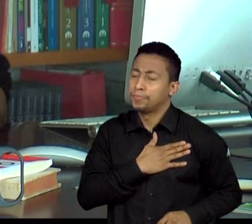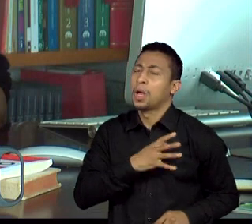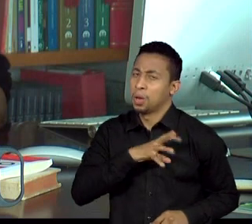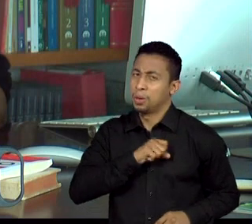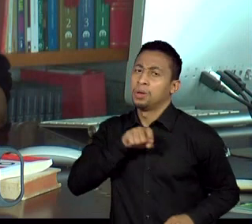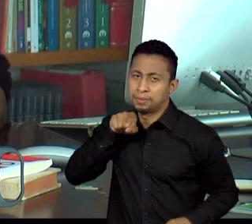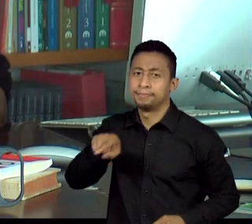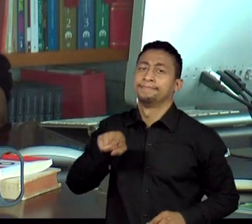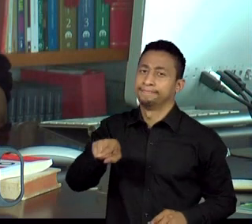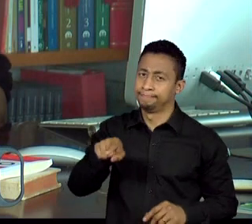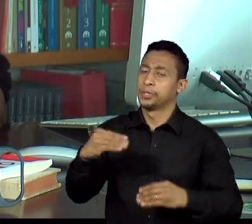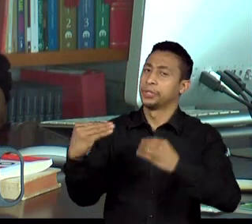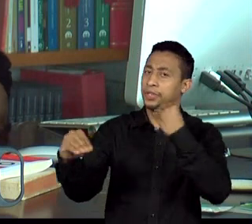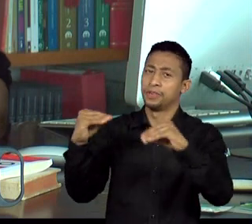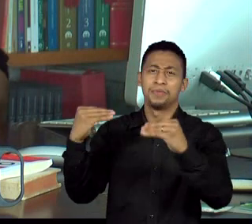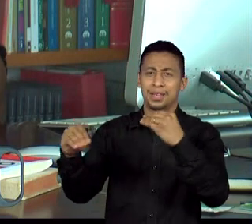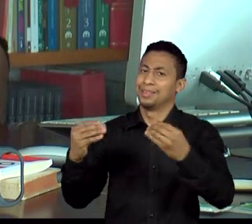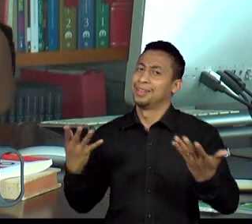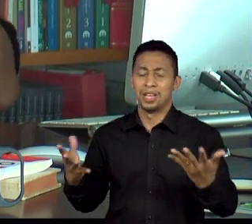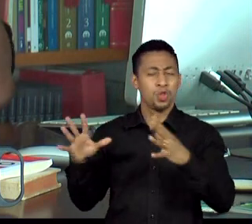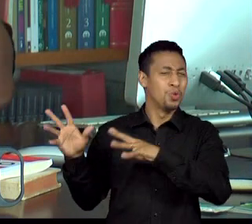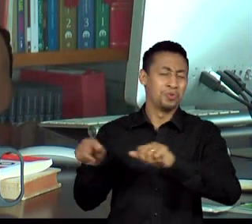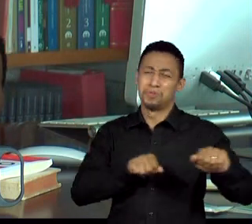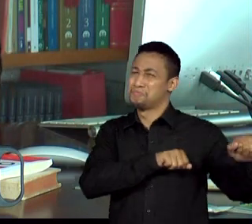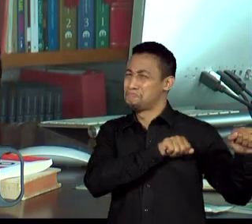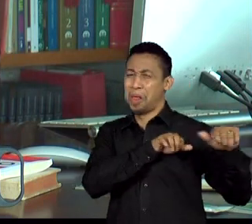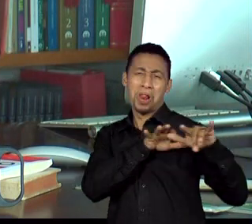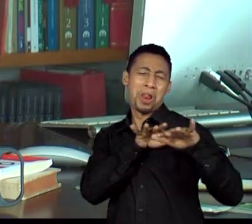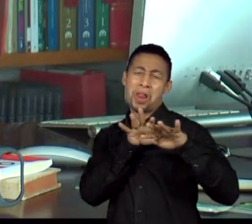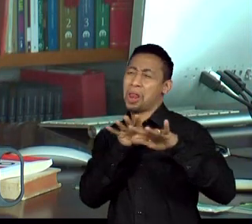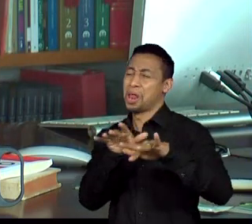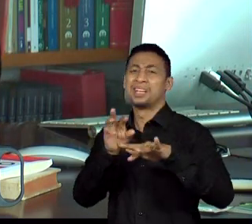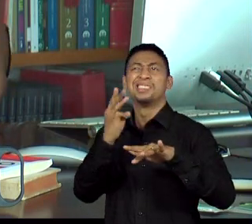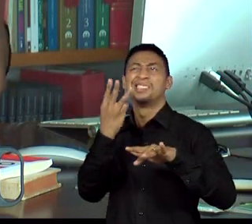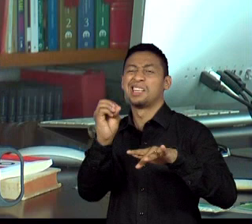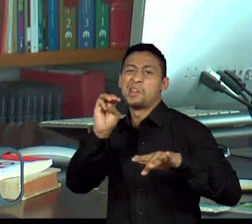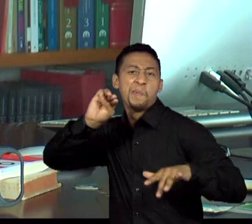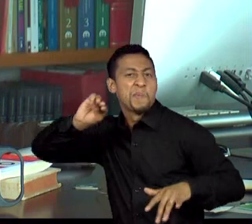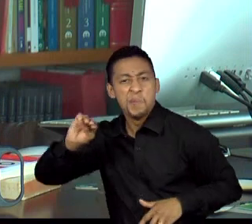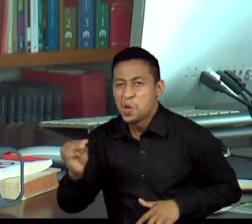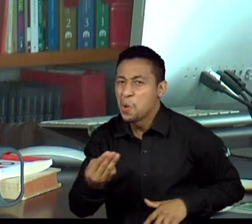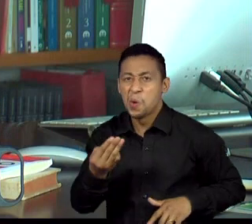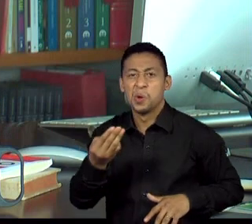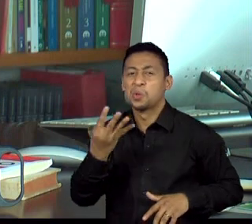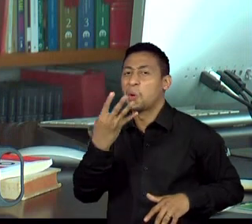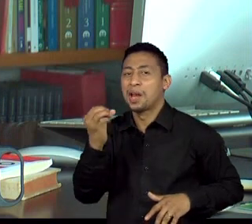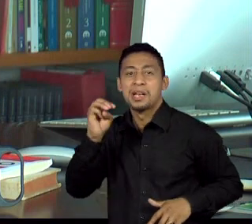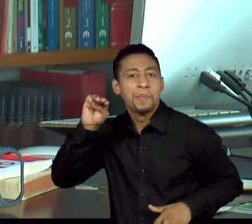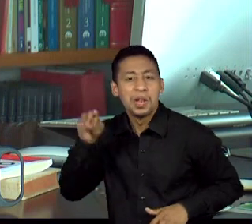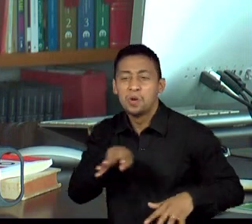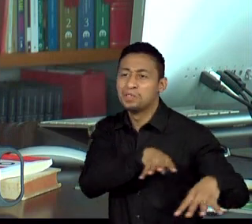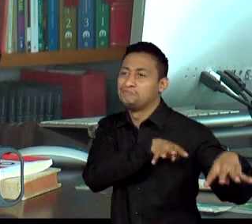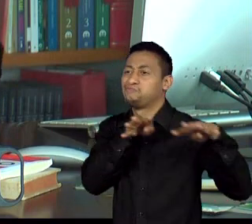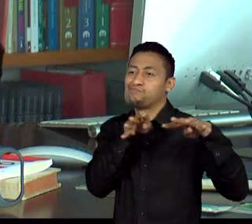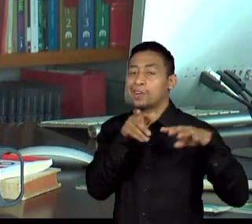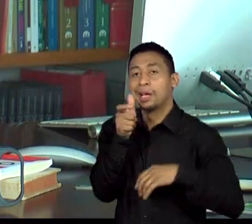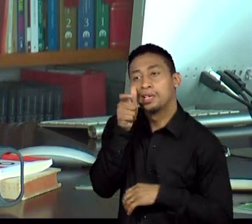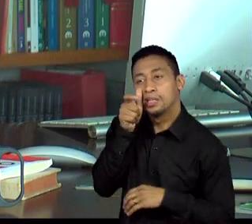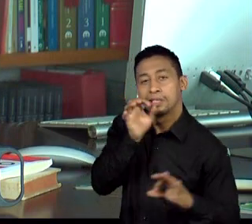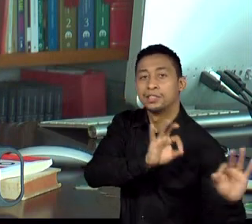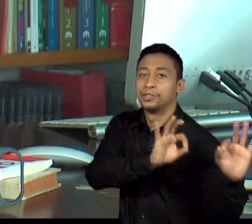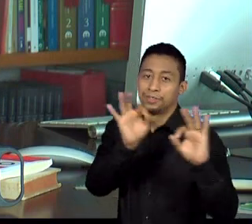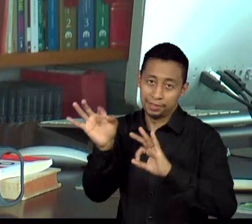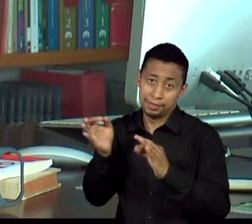move todos os dias milhões de pessoas, 30 milhões, 40 milhões de pessoas sentam na frente da televisão para ver